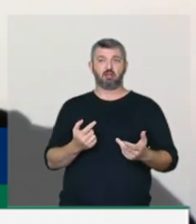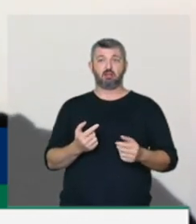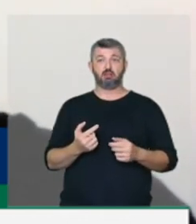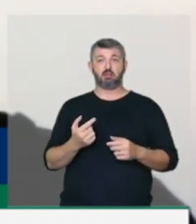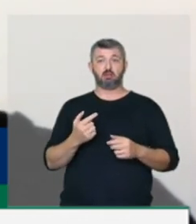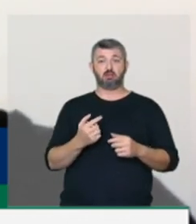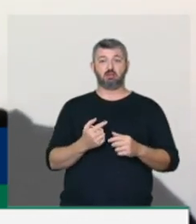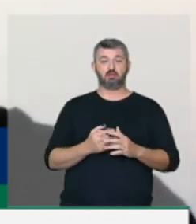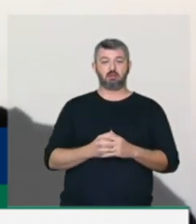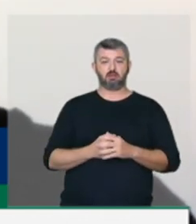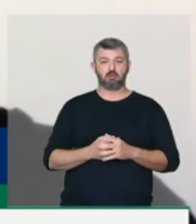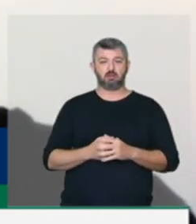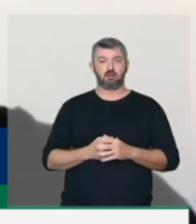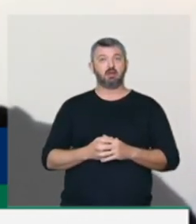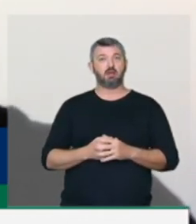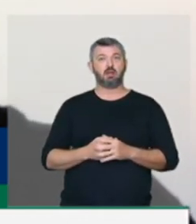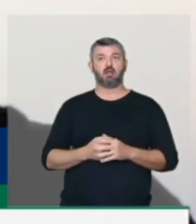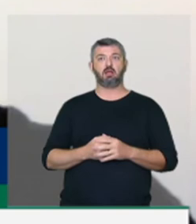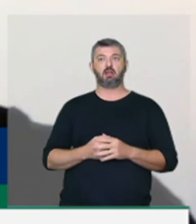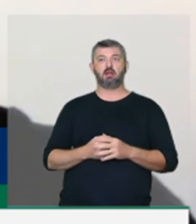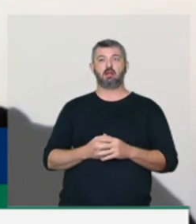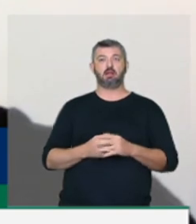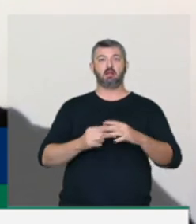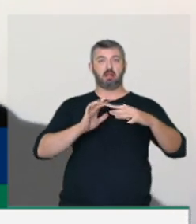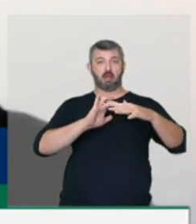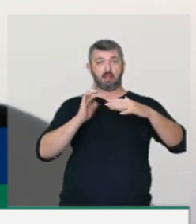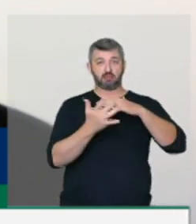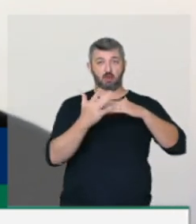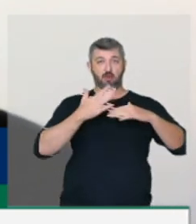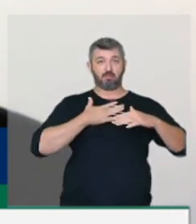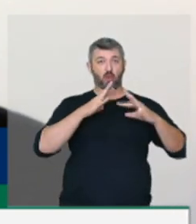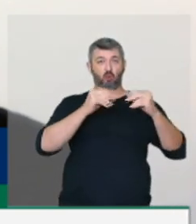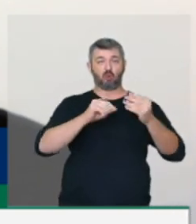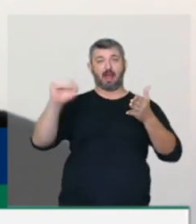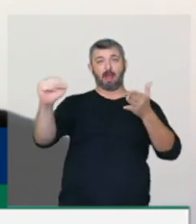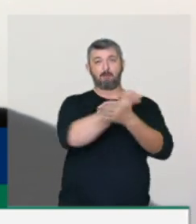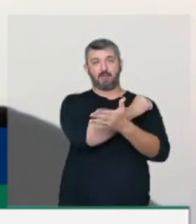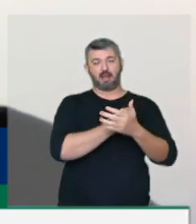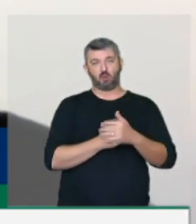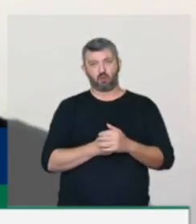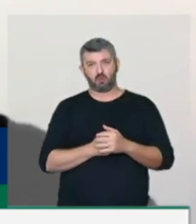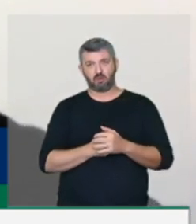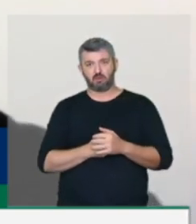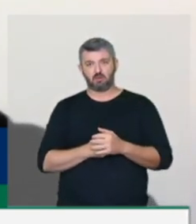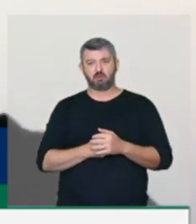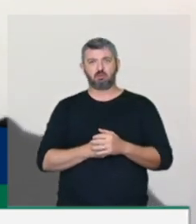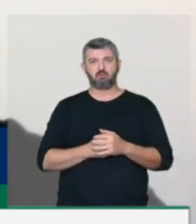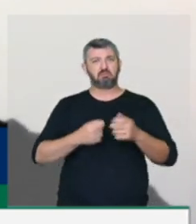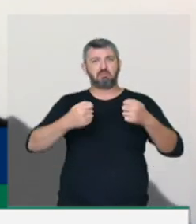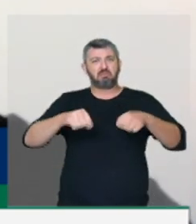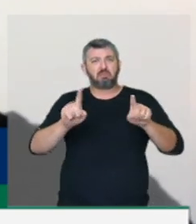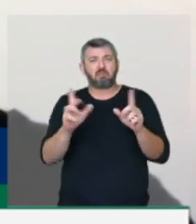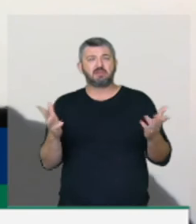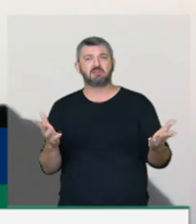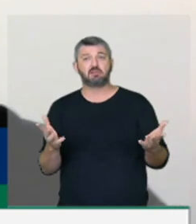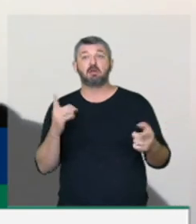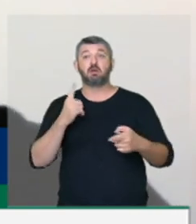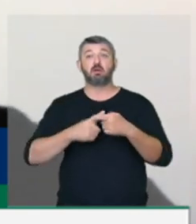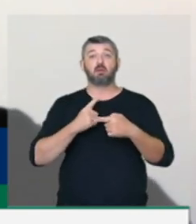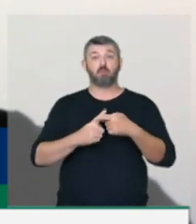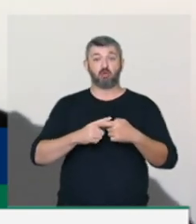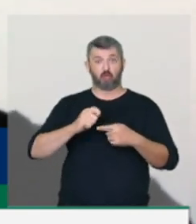mundo, tive todas as minhas redes deletadas em uma clara ação desnecessária, porque eu não